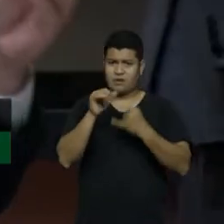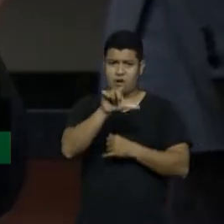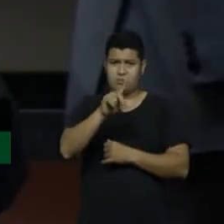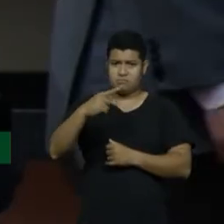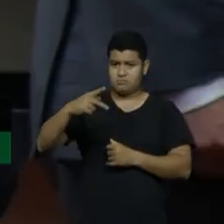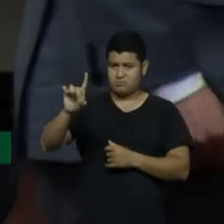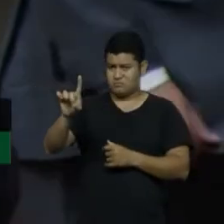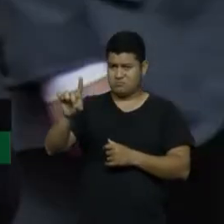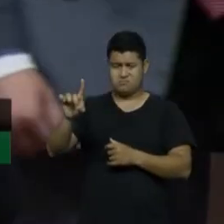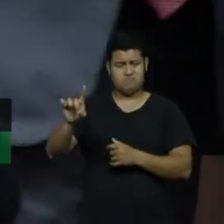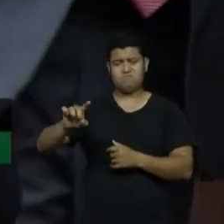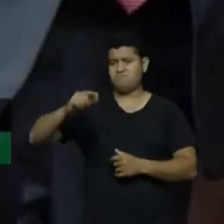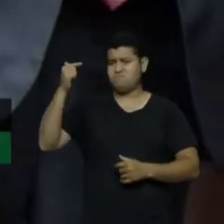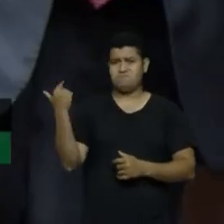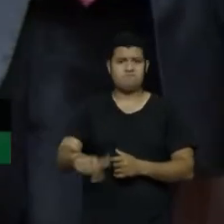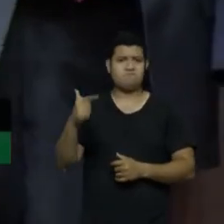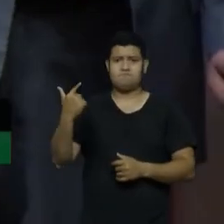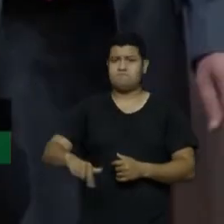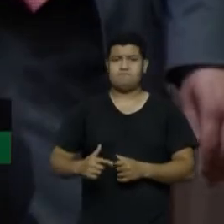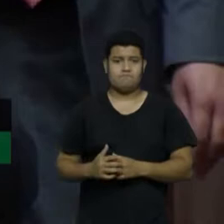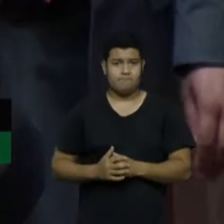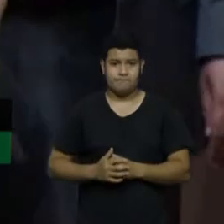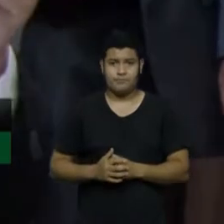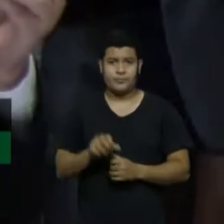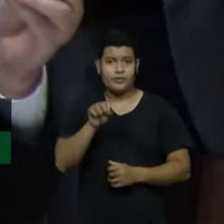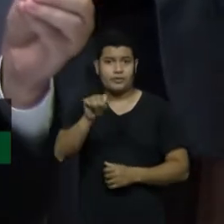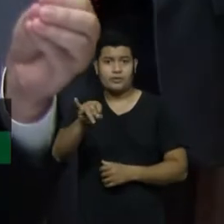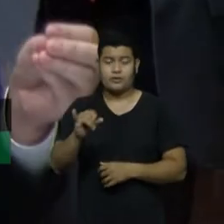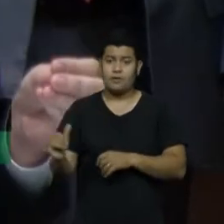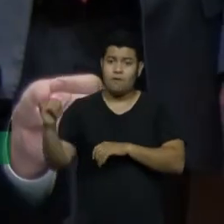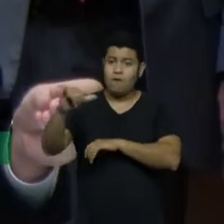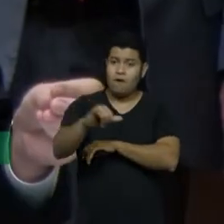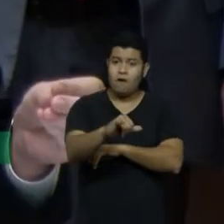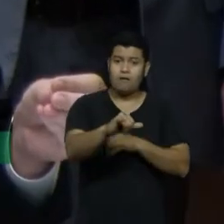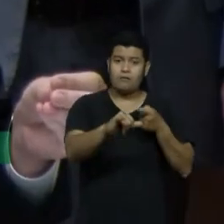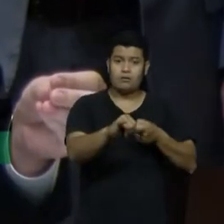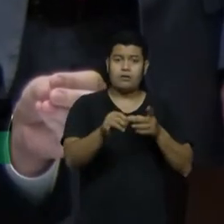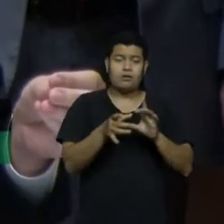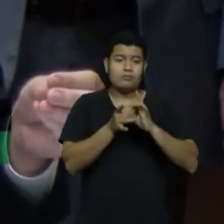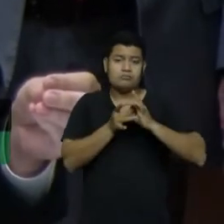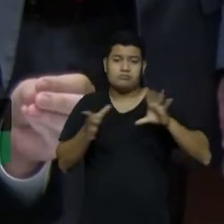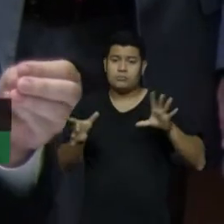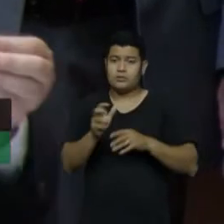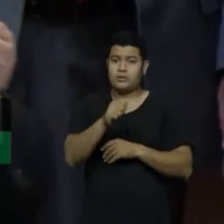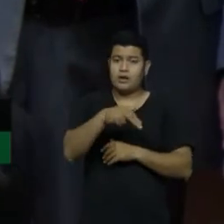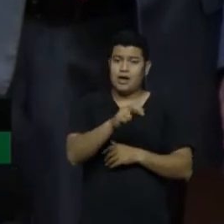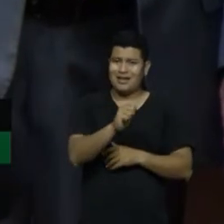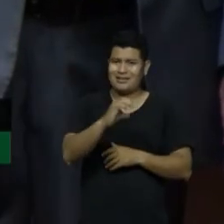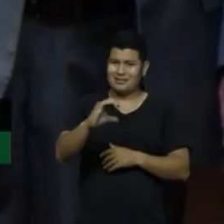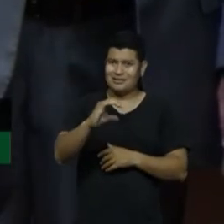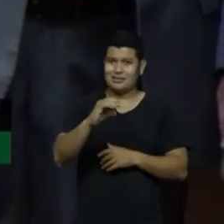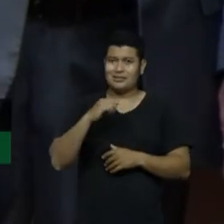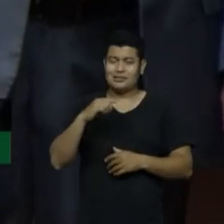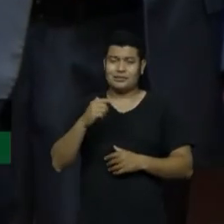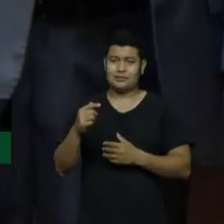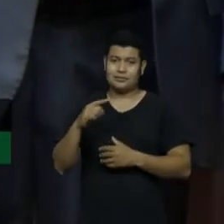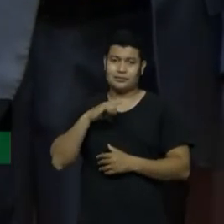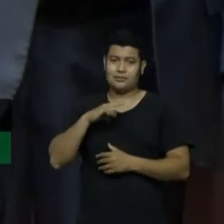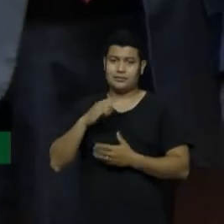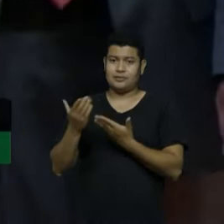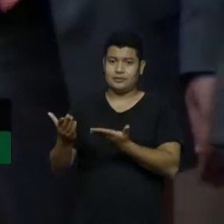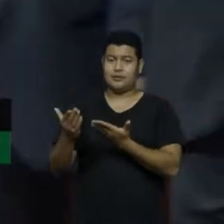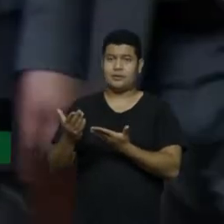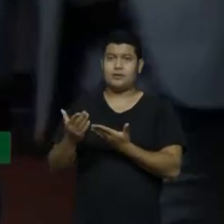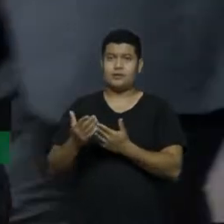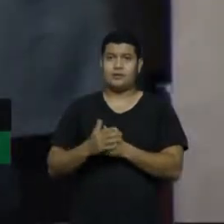Se o avião ele é dispensado pela ANAC para ter boletim de bordo de